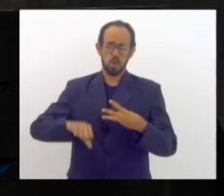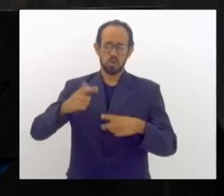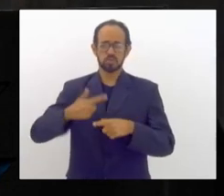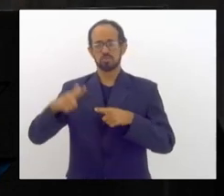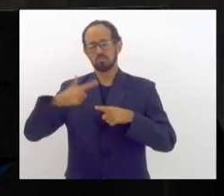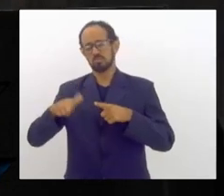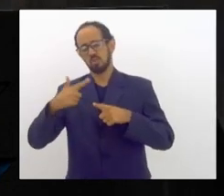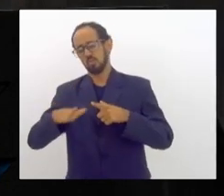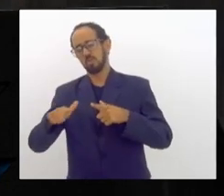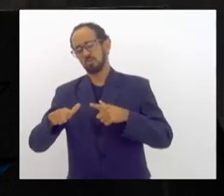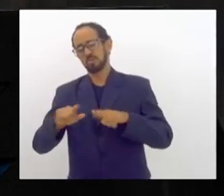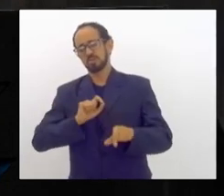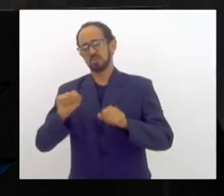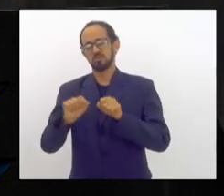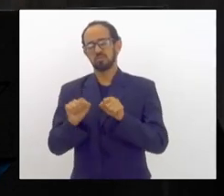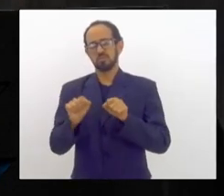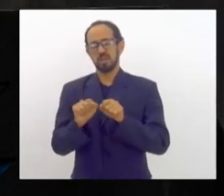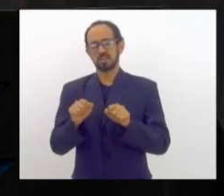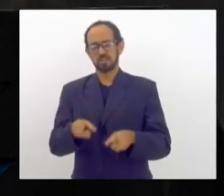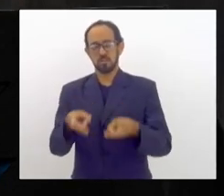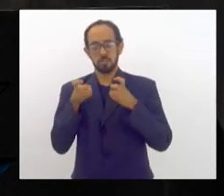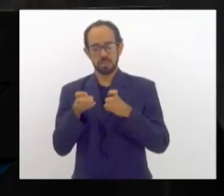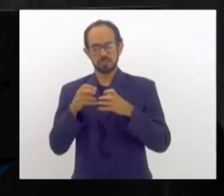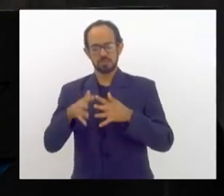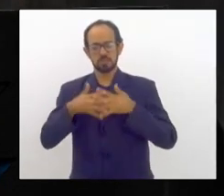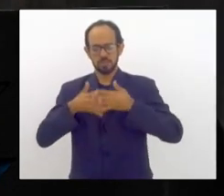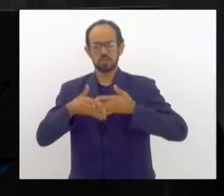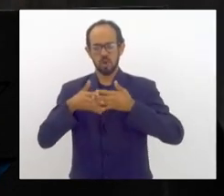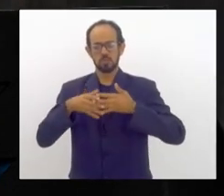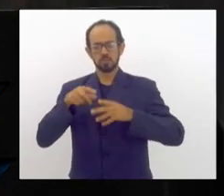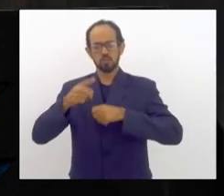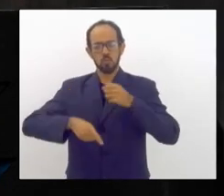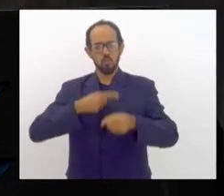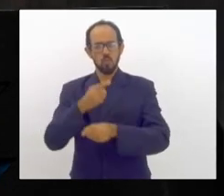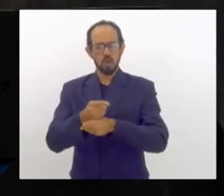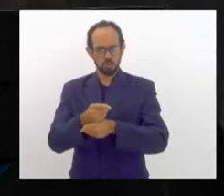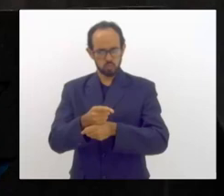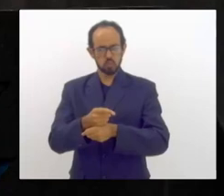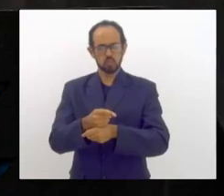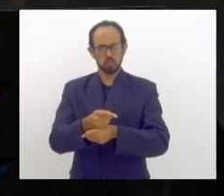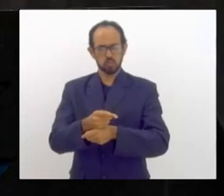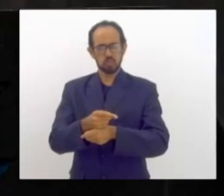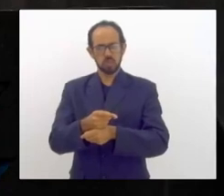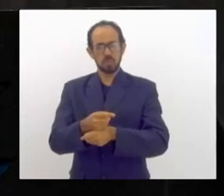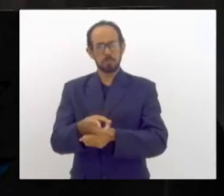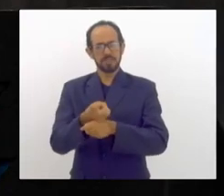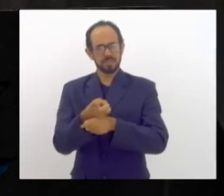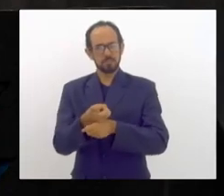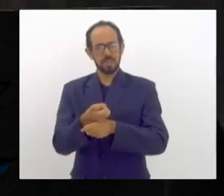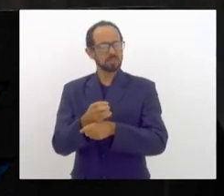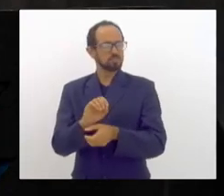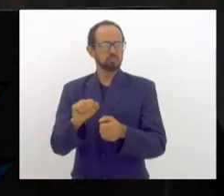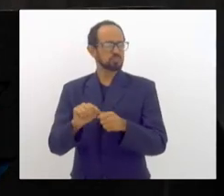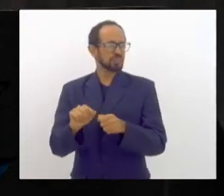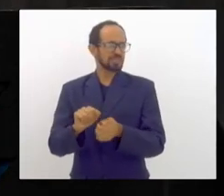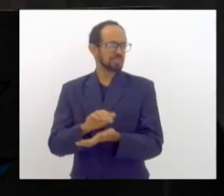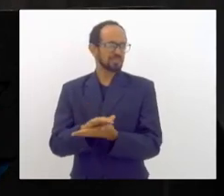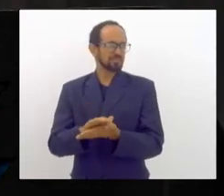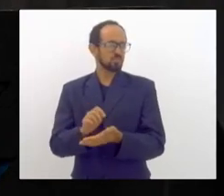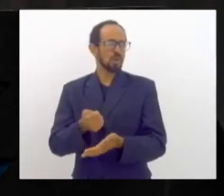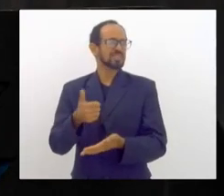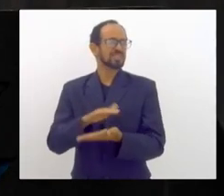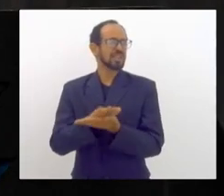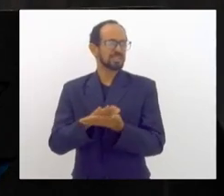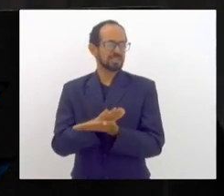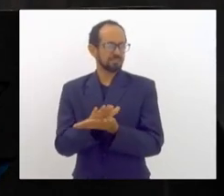problemas que fazem a gente olhar para Petrópolis um ano depois da tragédia e perceber que pouco foi feito. O primeiro,